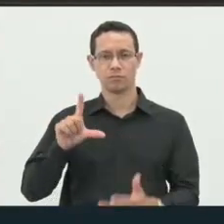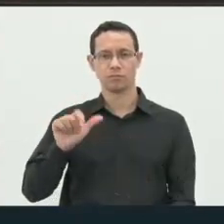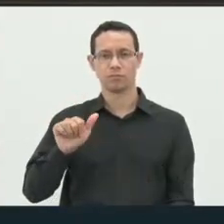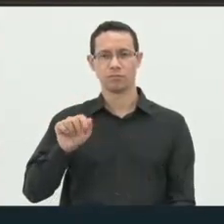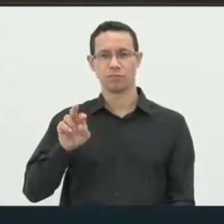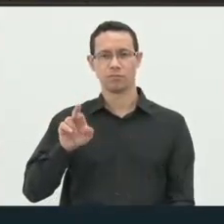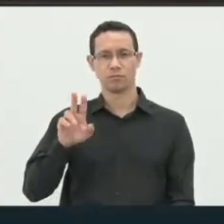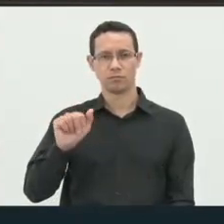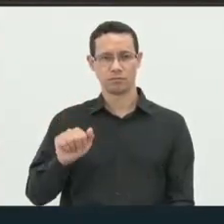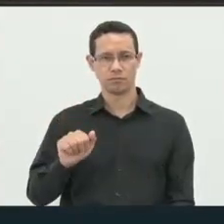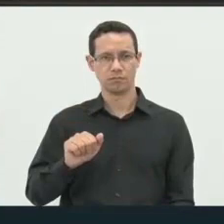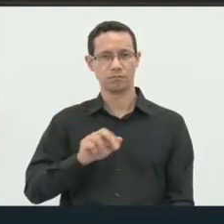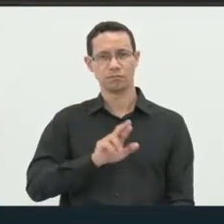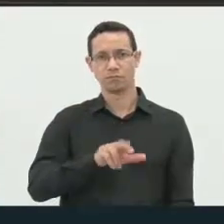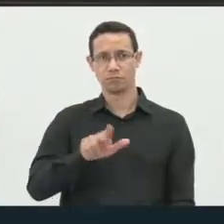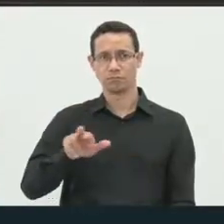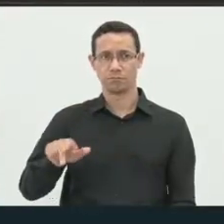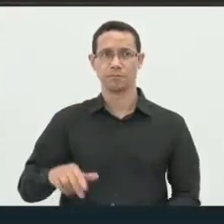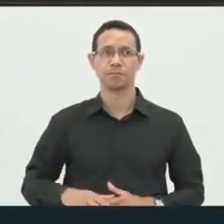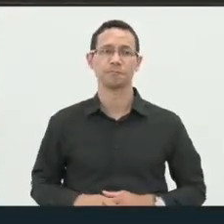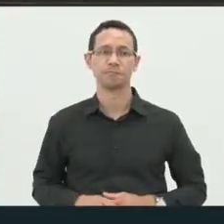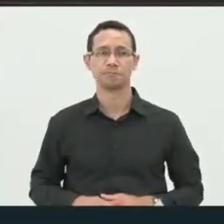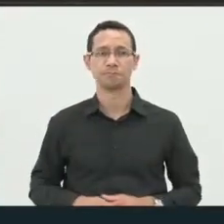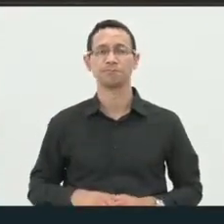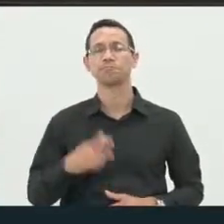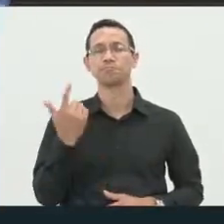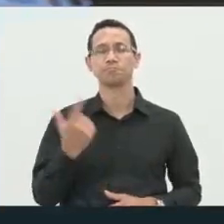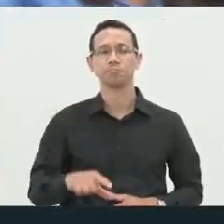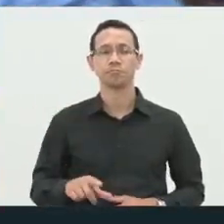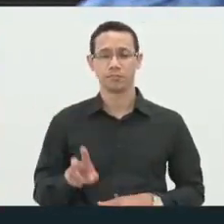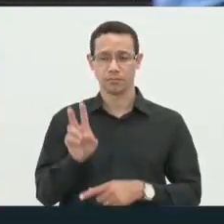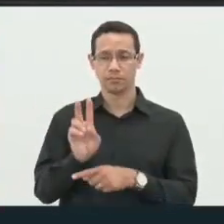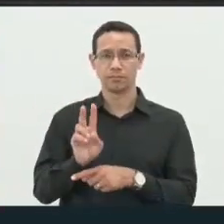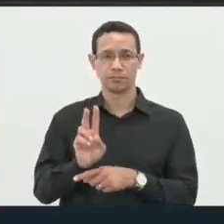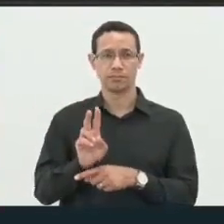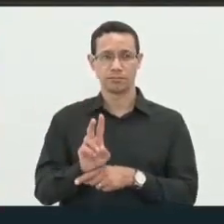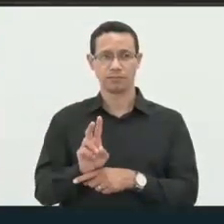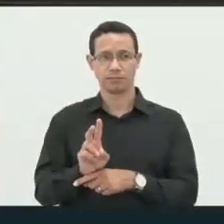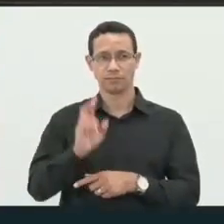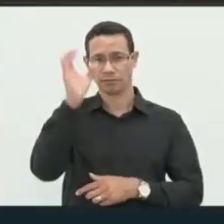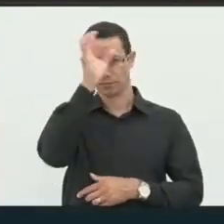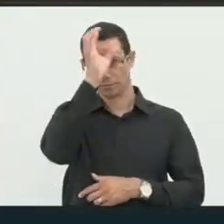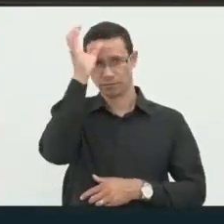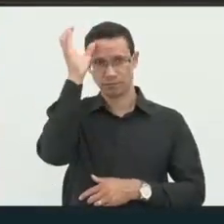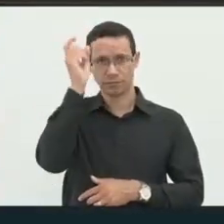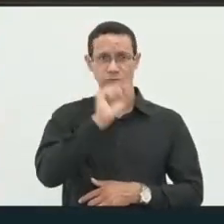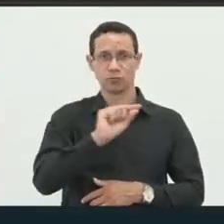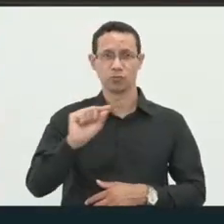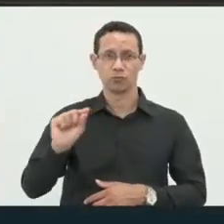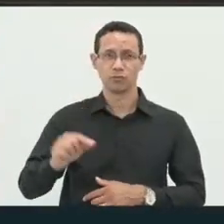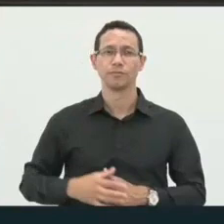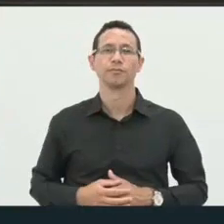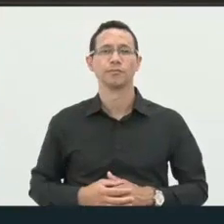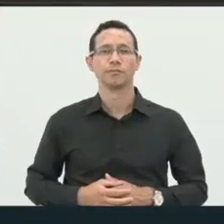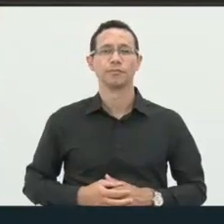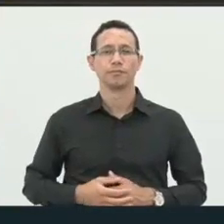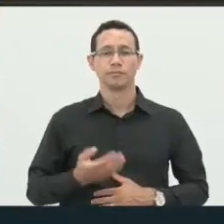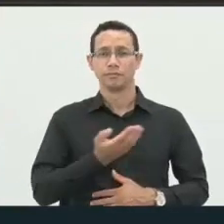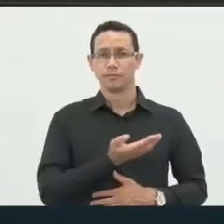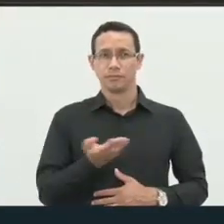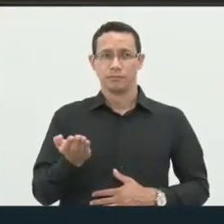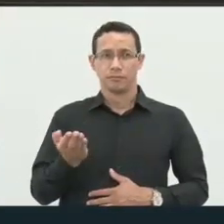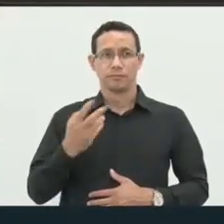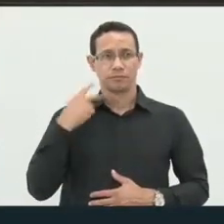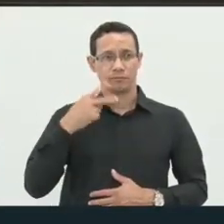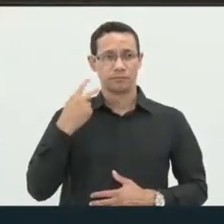eu quero falar também sobre Defesa do Consumidor vereadores vocês são os